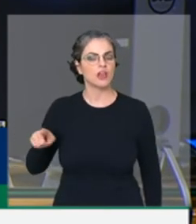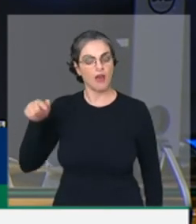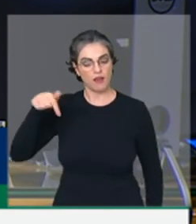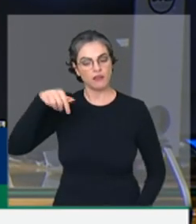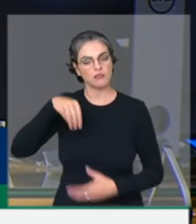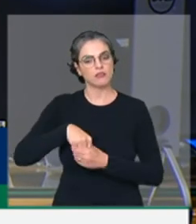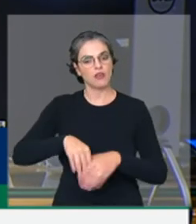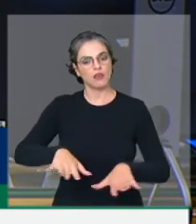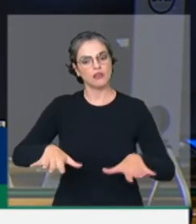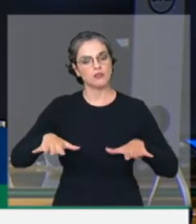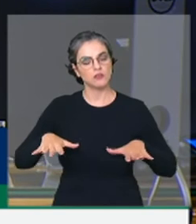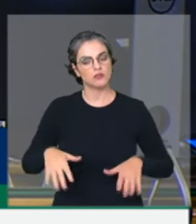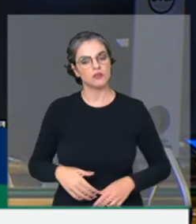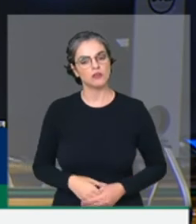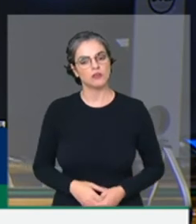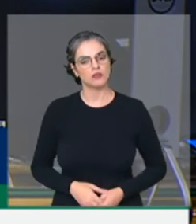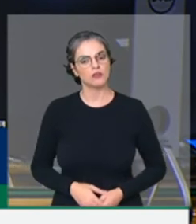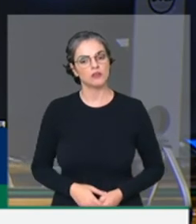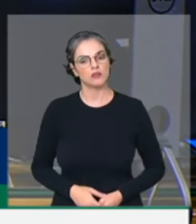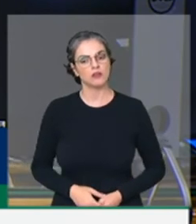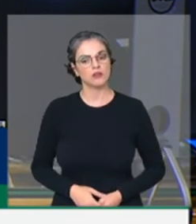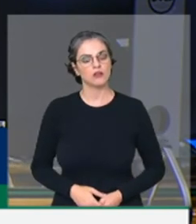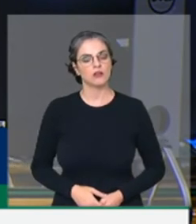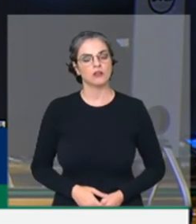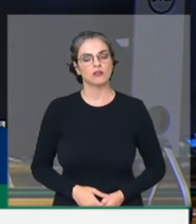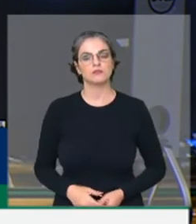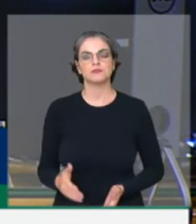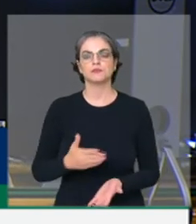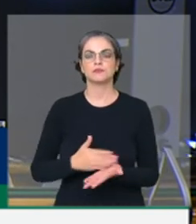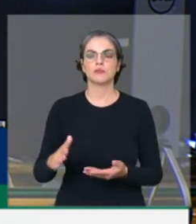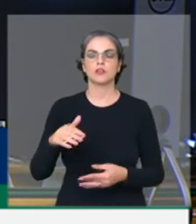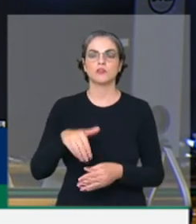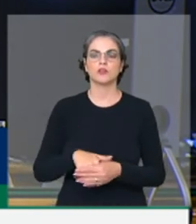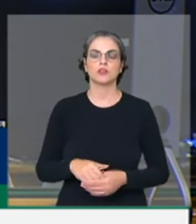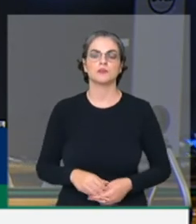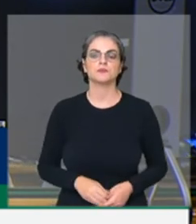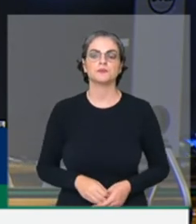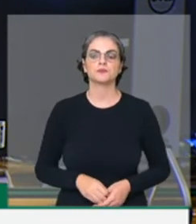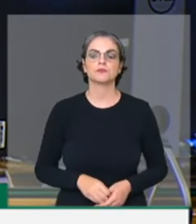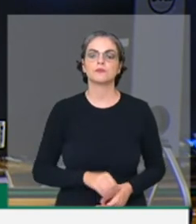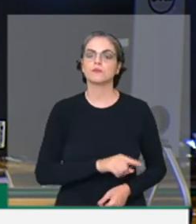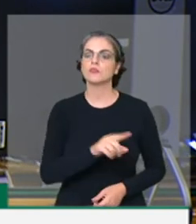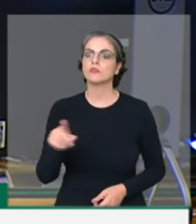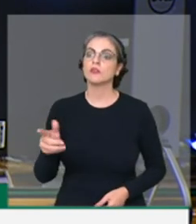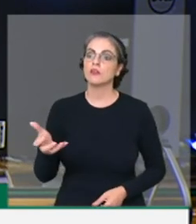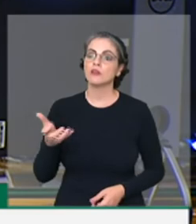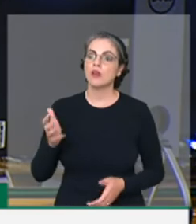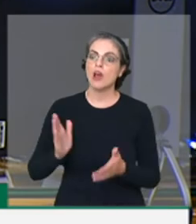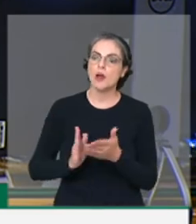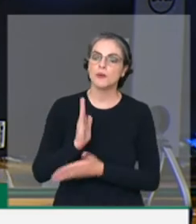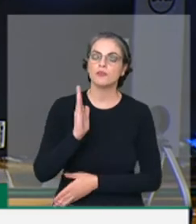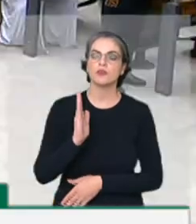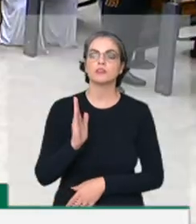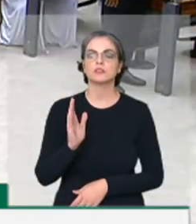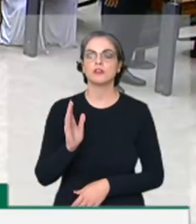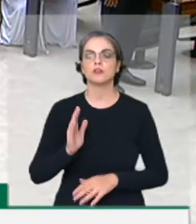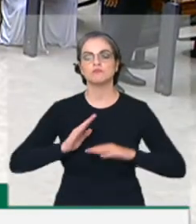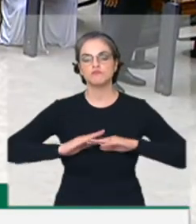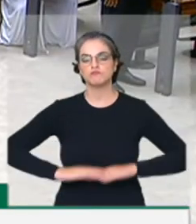do plenário desta casa. Em votação, aqueles que forem pela aprovação do requerimento, permaneçam como se